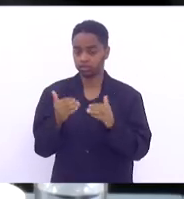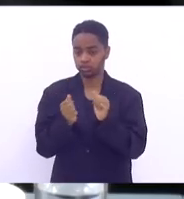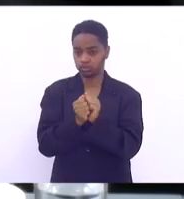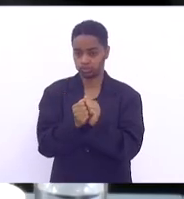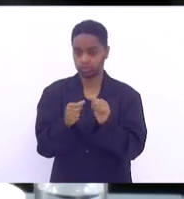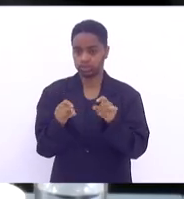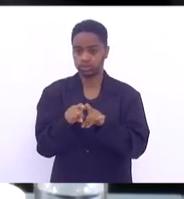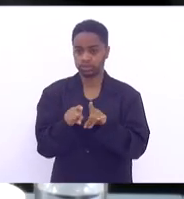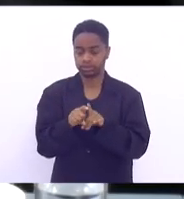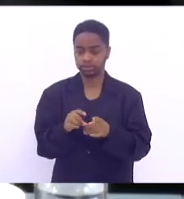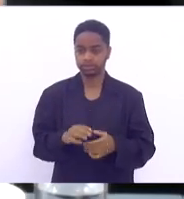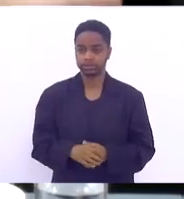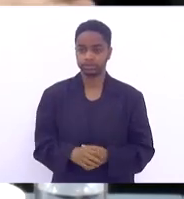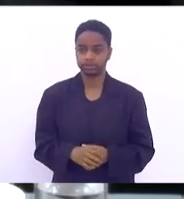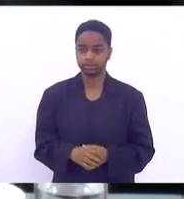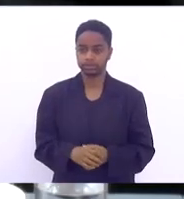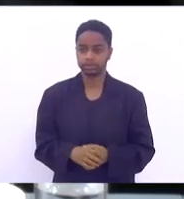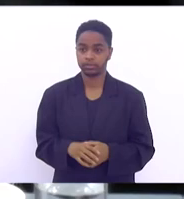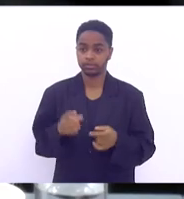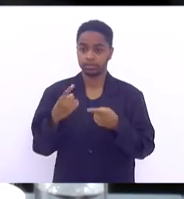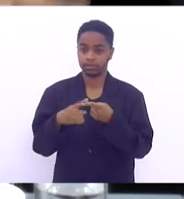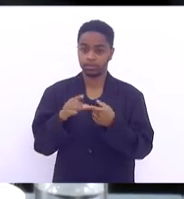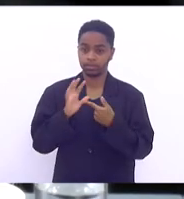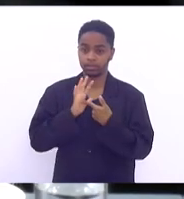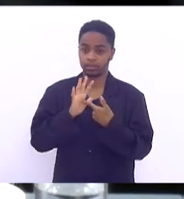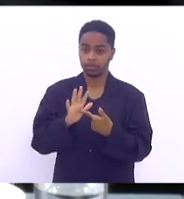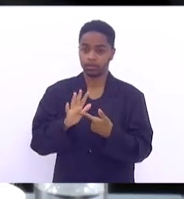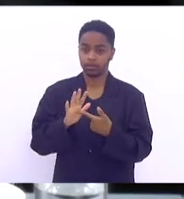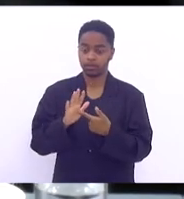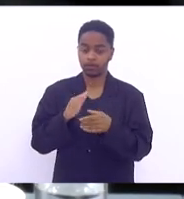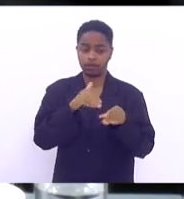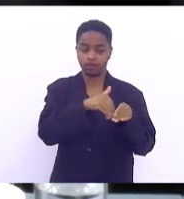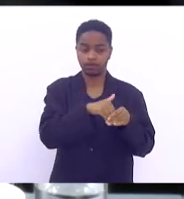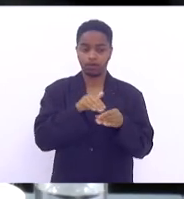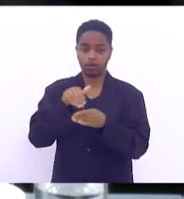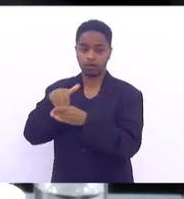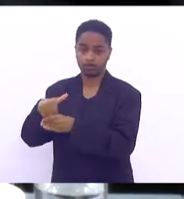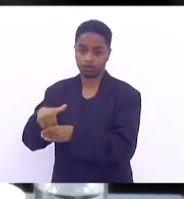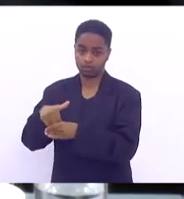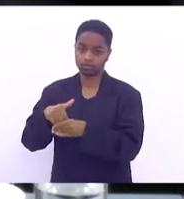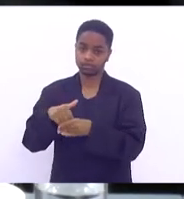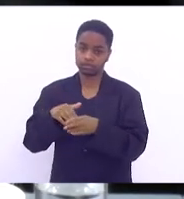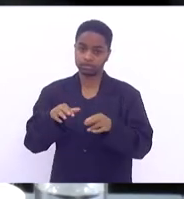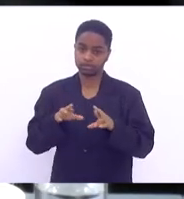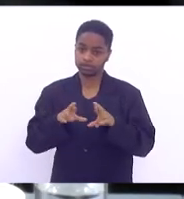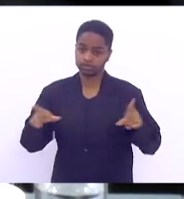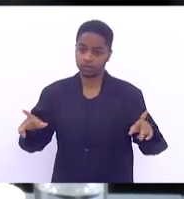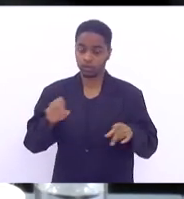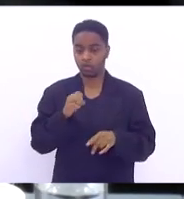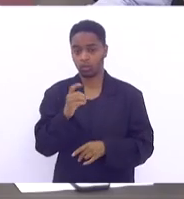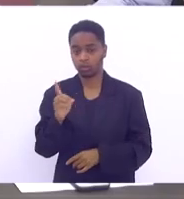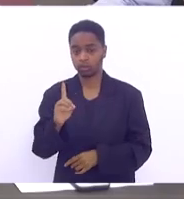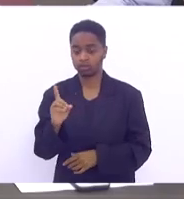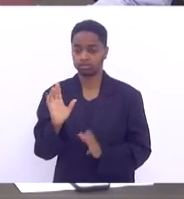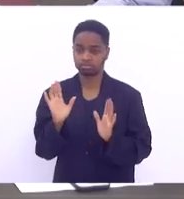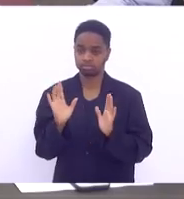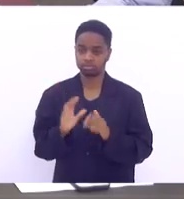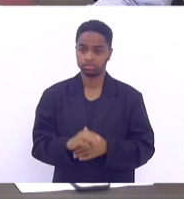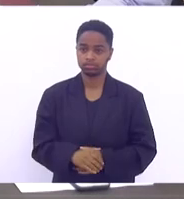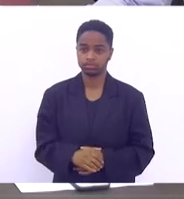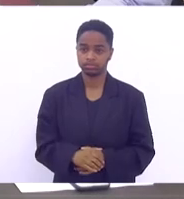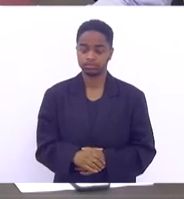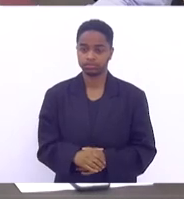Perfeito. Que aí apresentaremos votos, quiçá divergentes ou não. Perfeito.